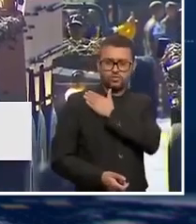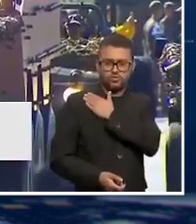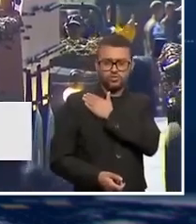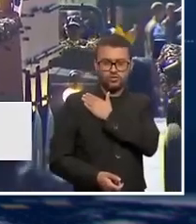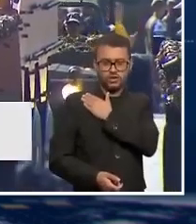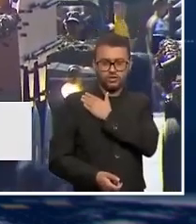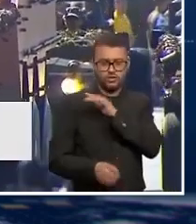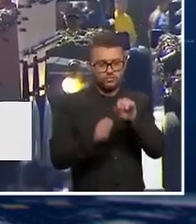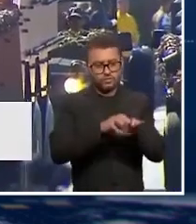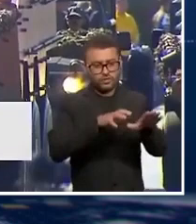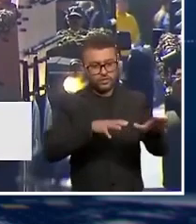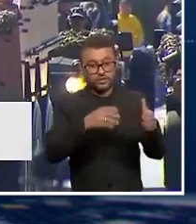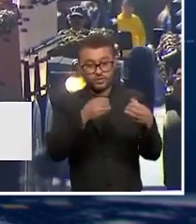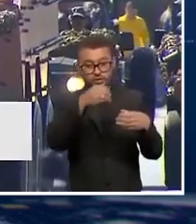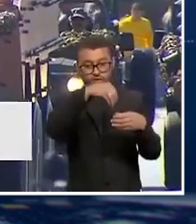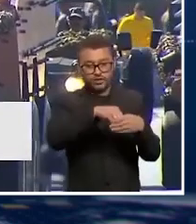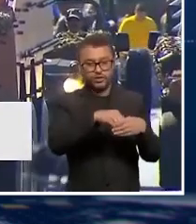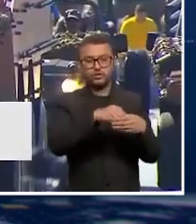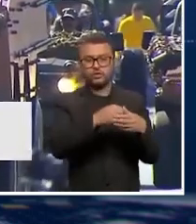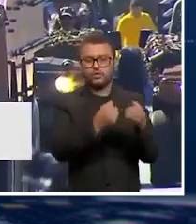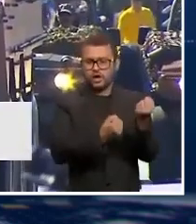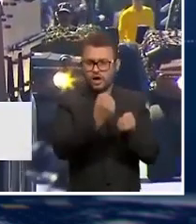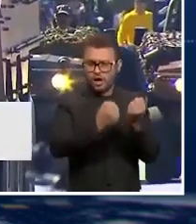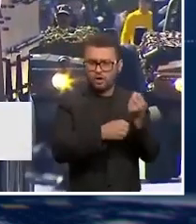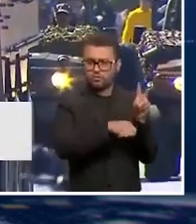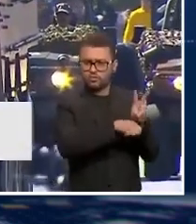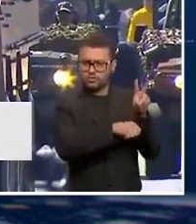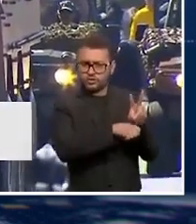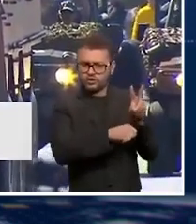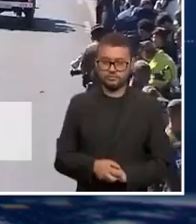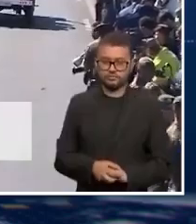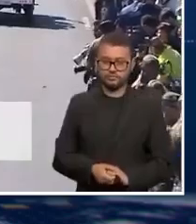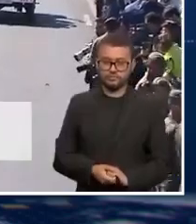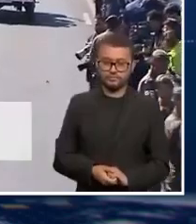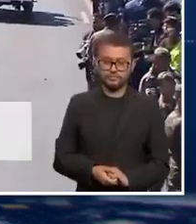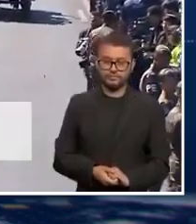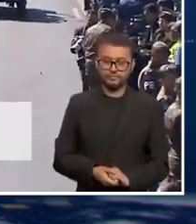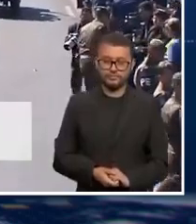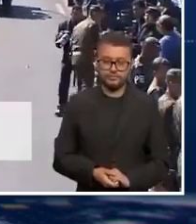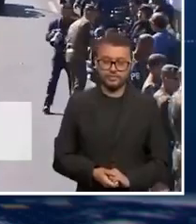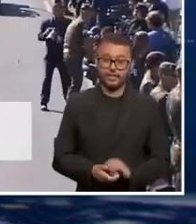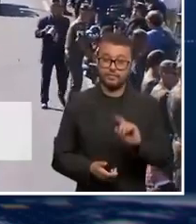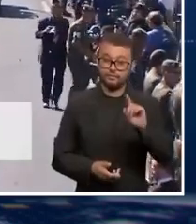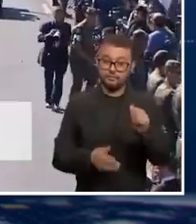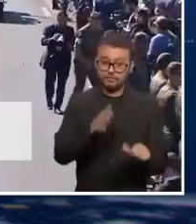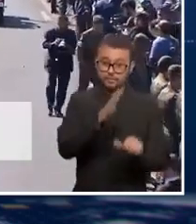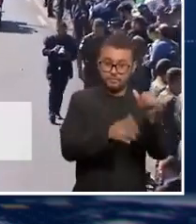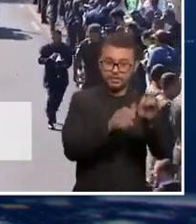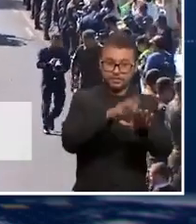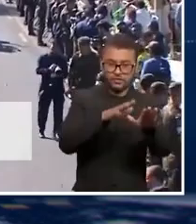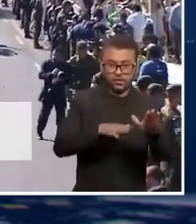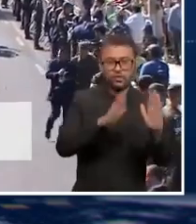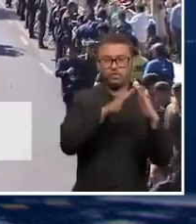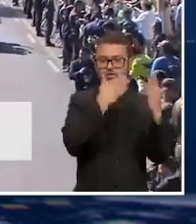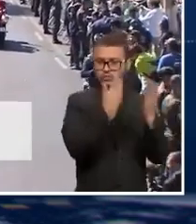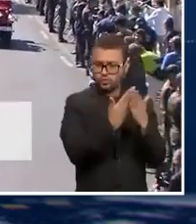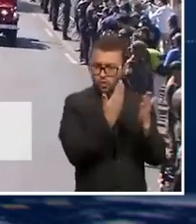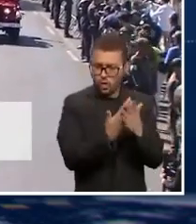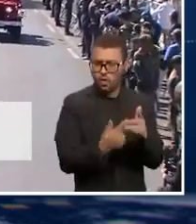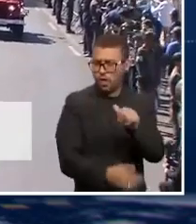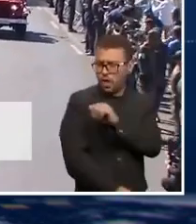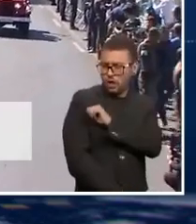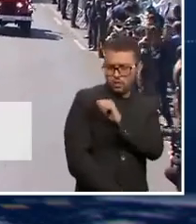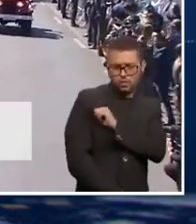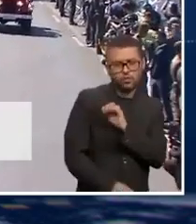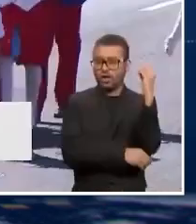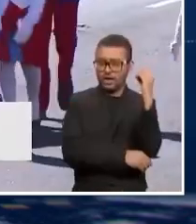Assim nós teremos uma paz no espírito, vai apaziguar. E a Pâmela falou muito bem, Paulo Caetano,